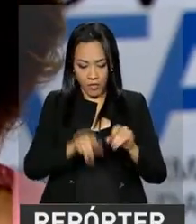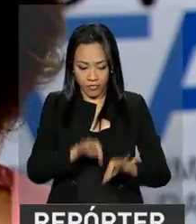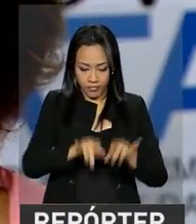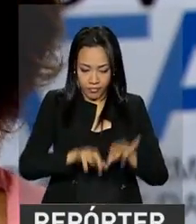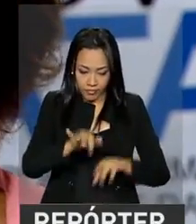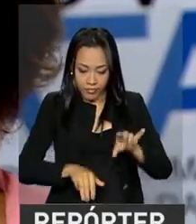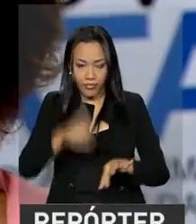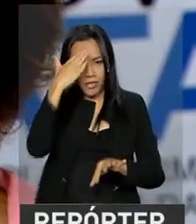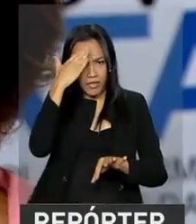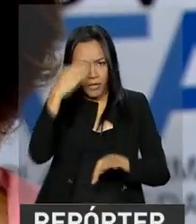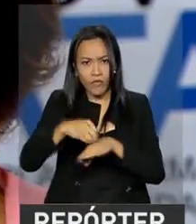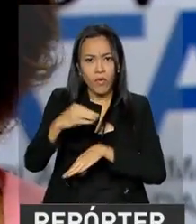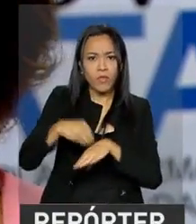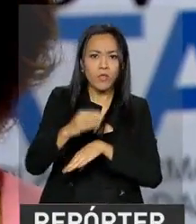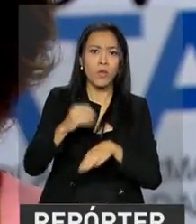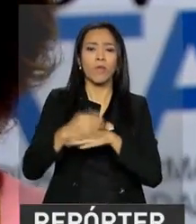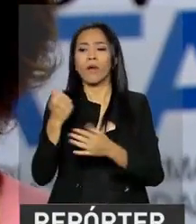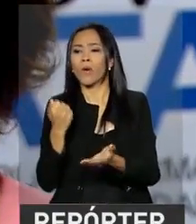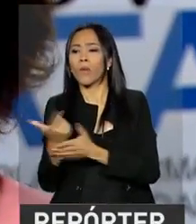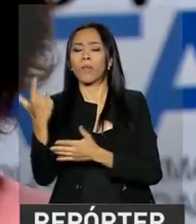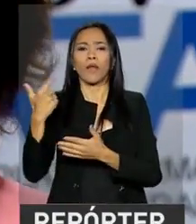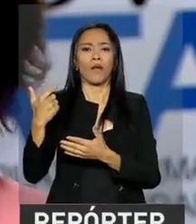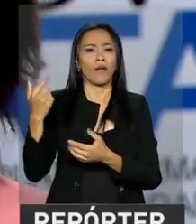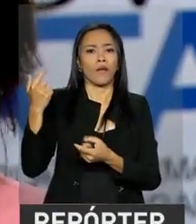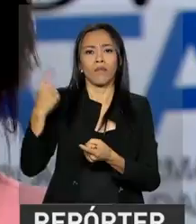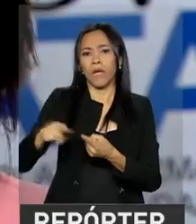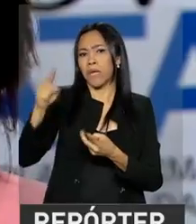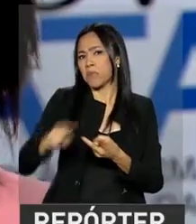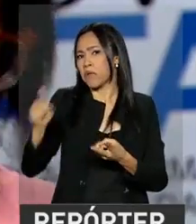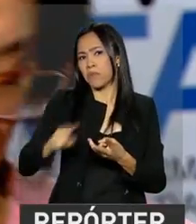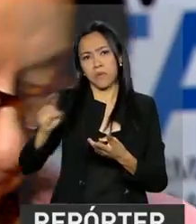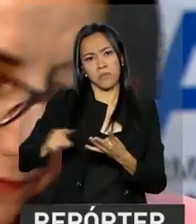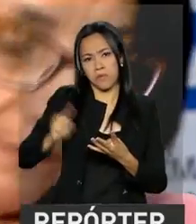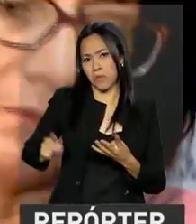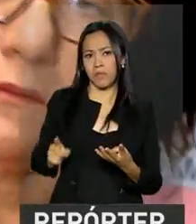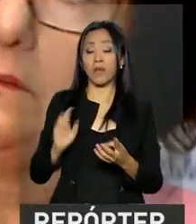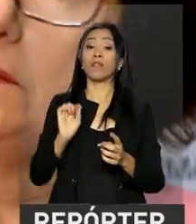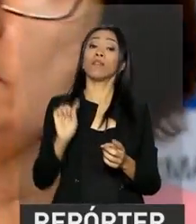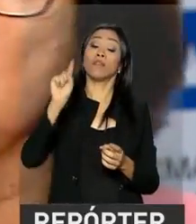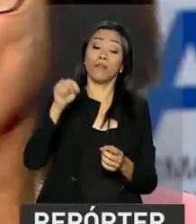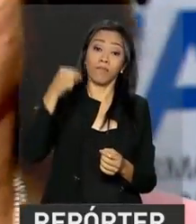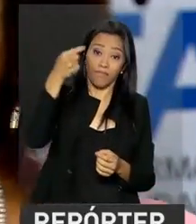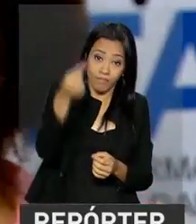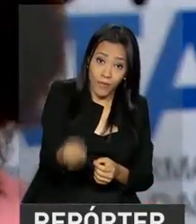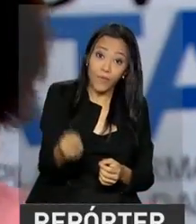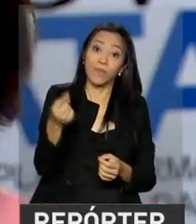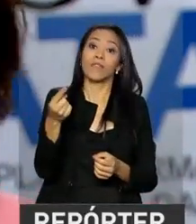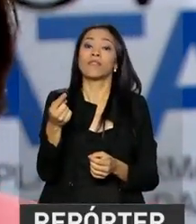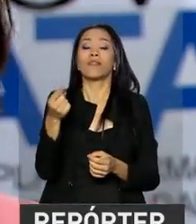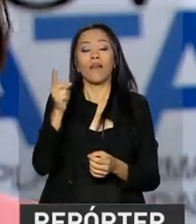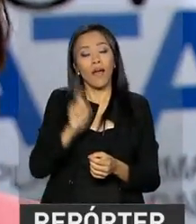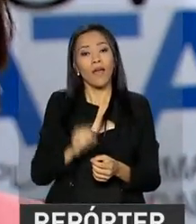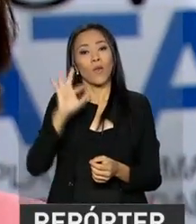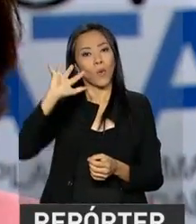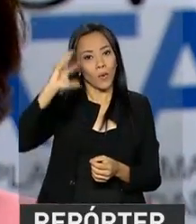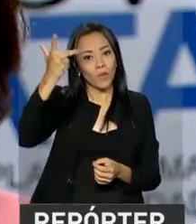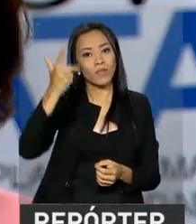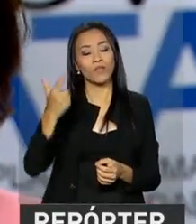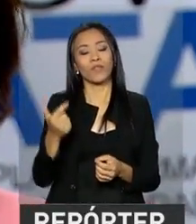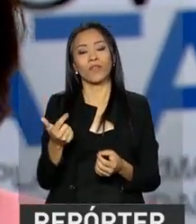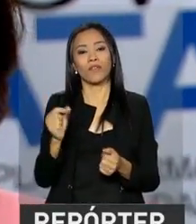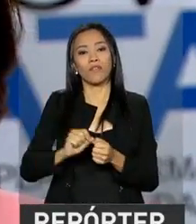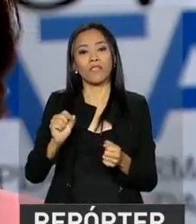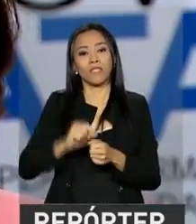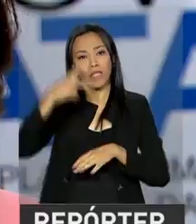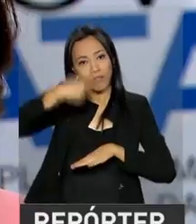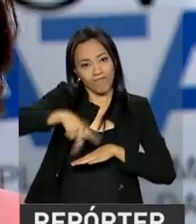comprar equipamentos comprados ferramentas de análise ea partir daí ele conseguir fazer todas as análises que